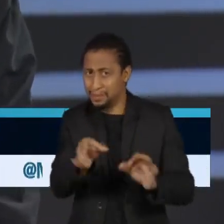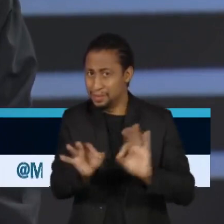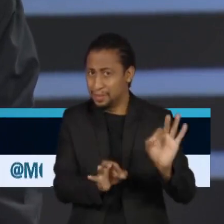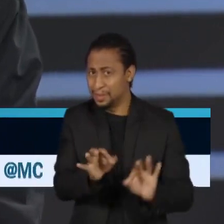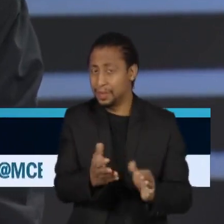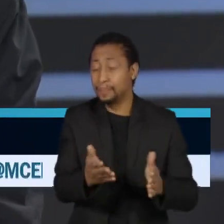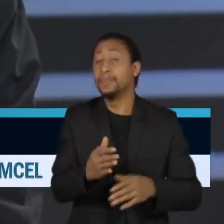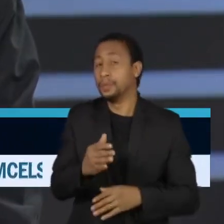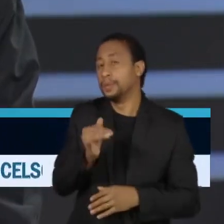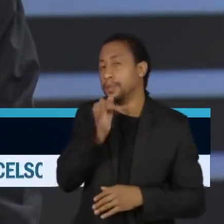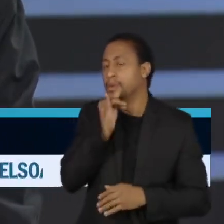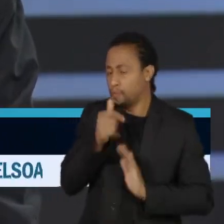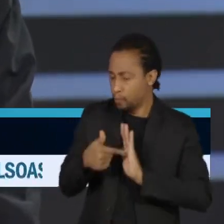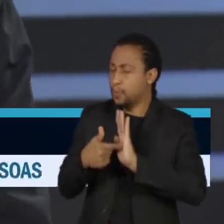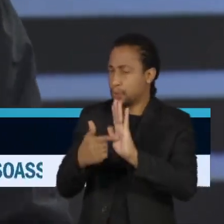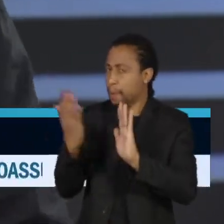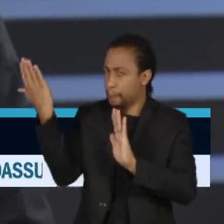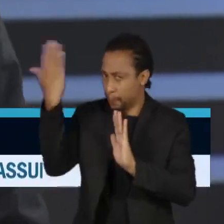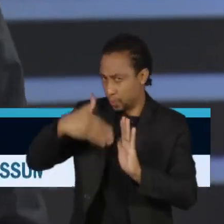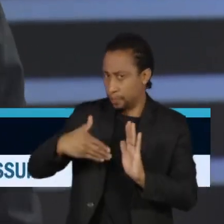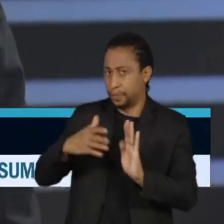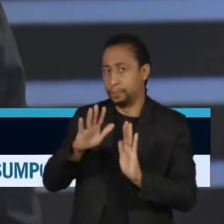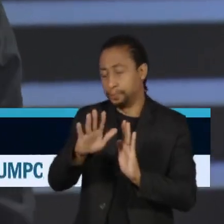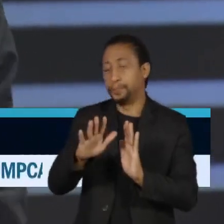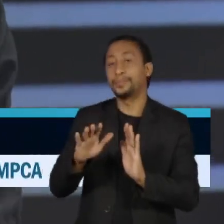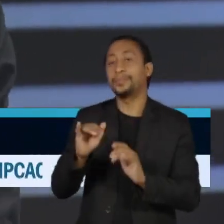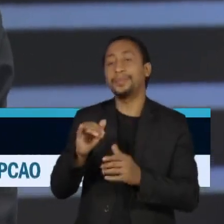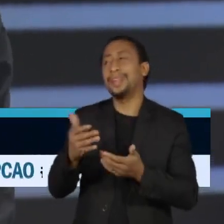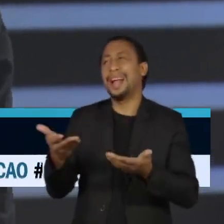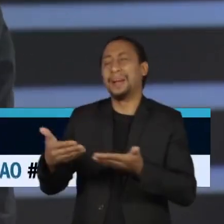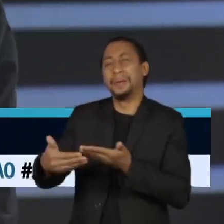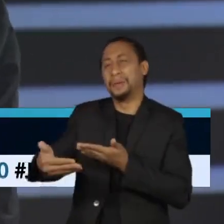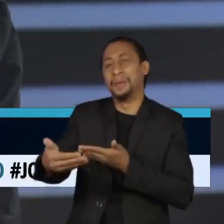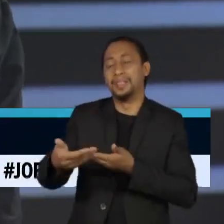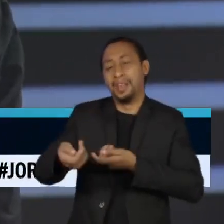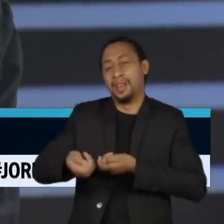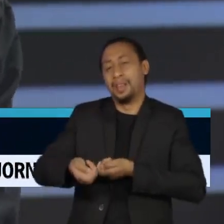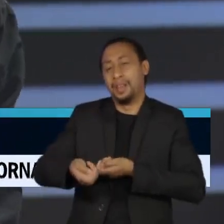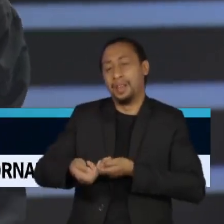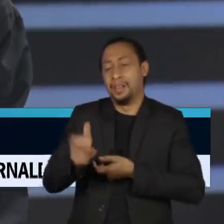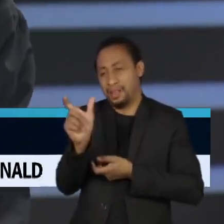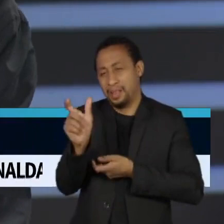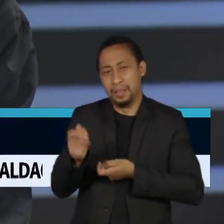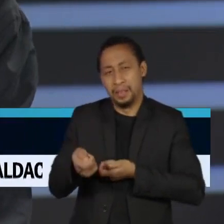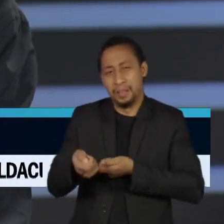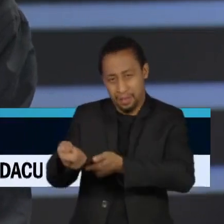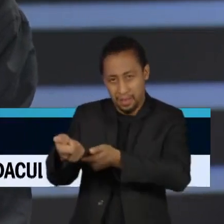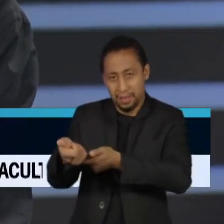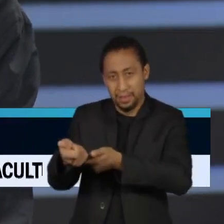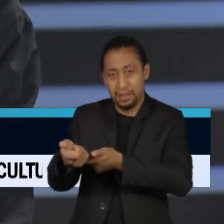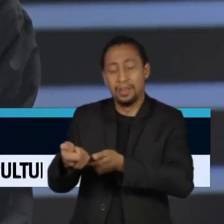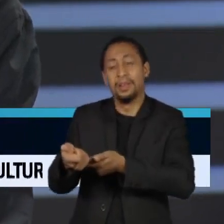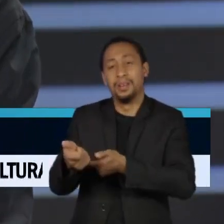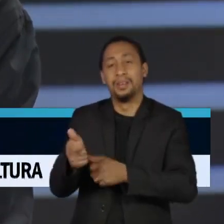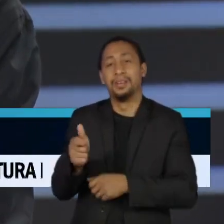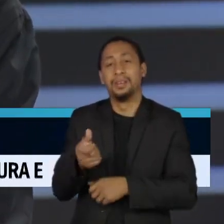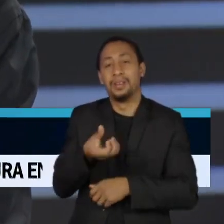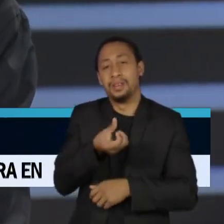um projeto de ampliação, quer dizer, manutenção do Bolsa, agora vai chamar, voltar a chamar Bolsa Família, em R$ 600,